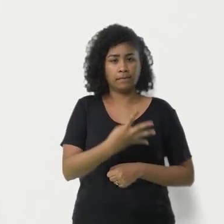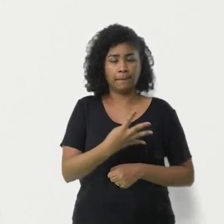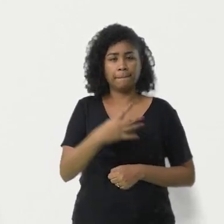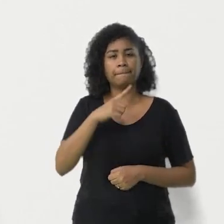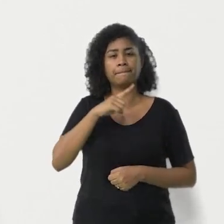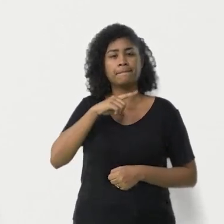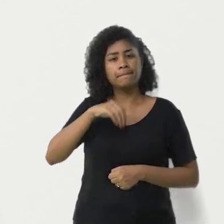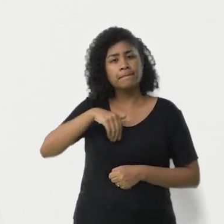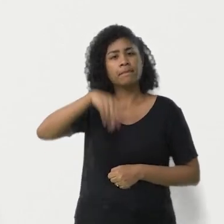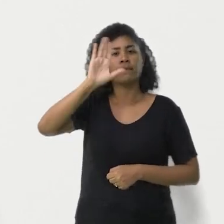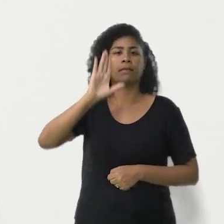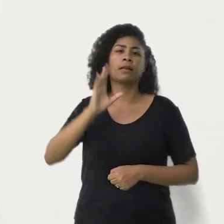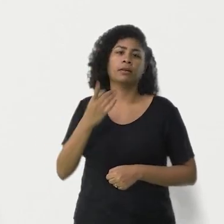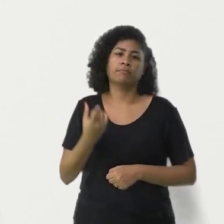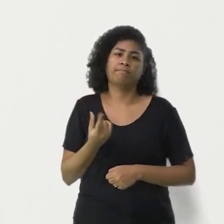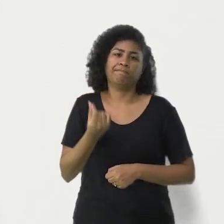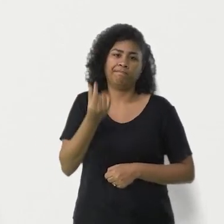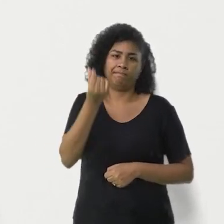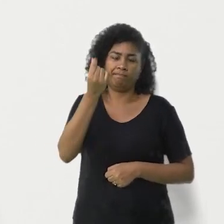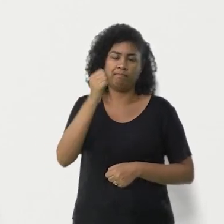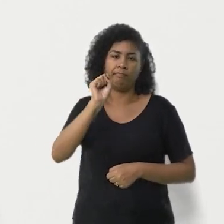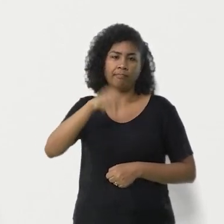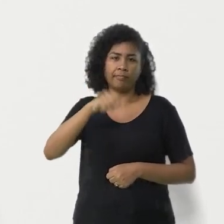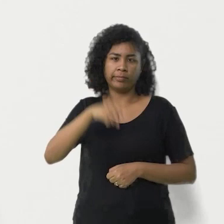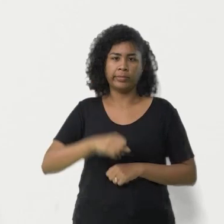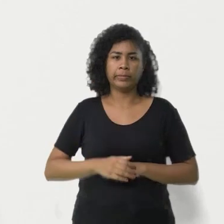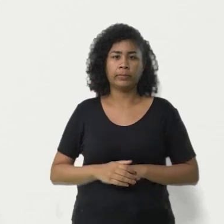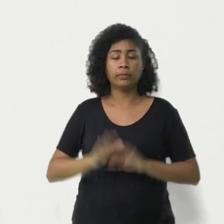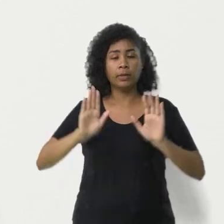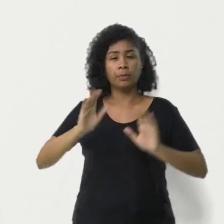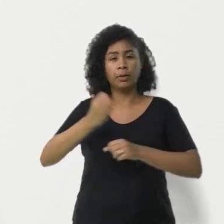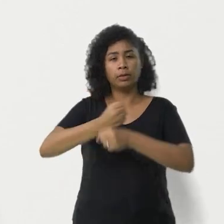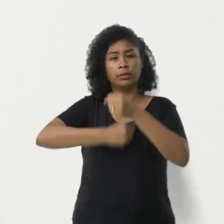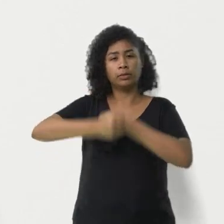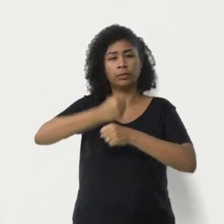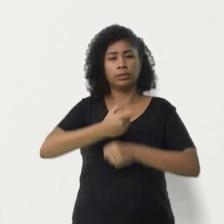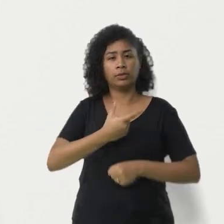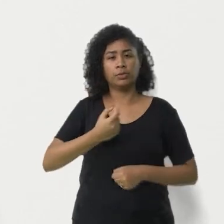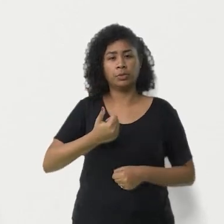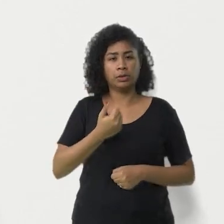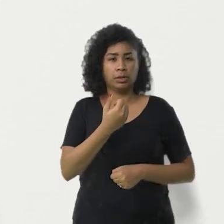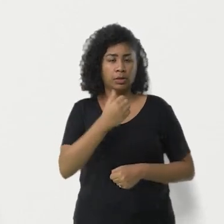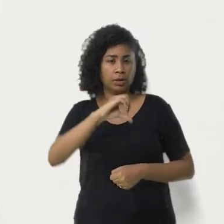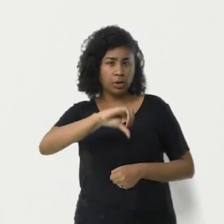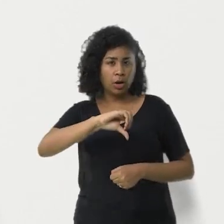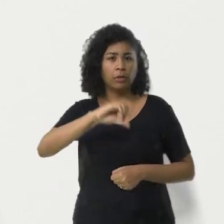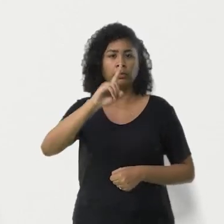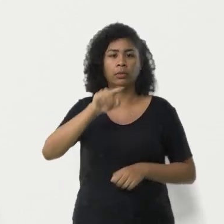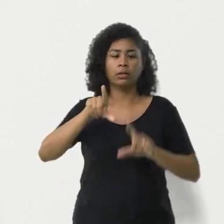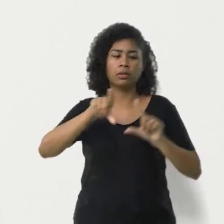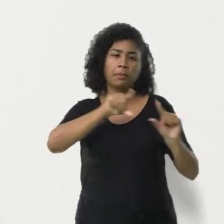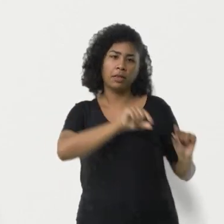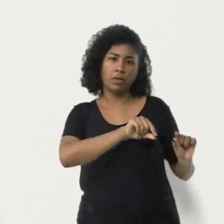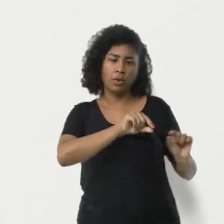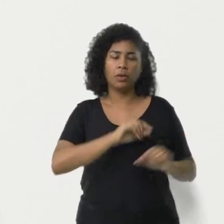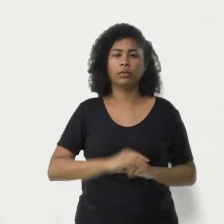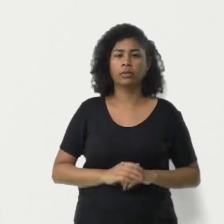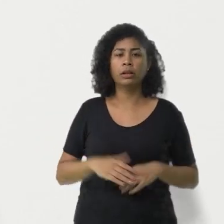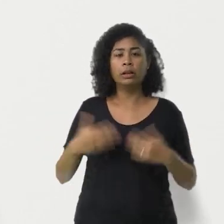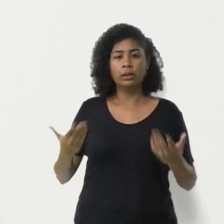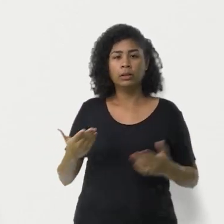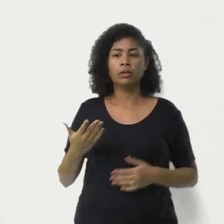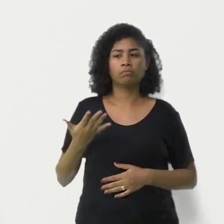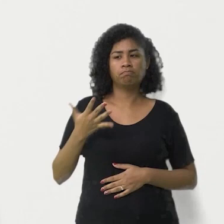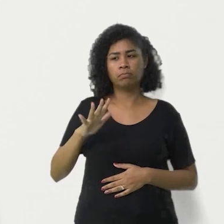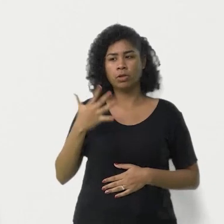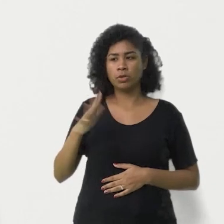maior renda, tá? Enquanto a parte de 2019 acabou diminuindo. Então, rendimento médio mensal